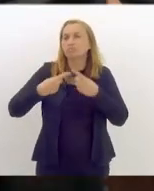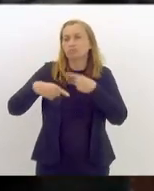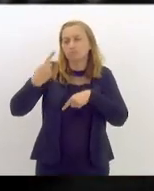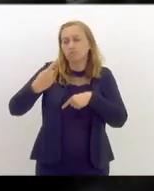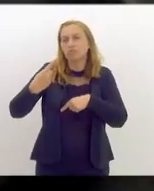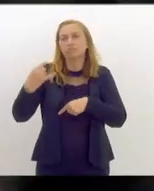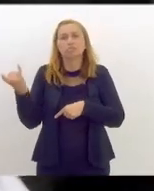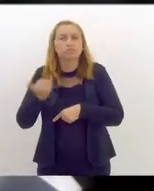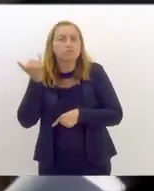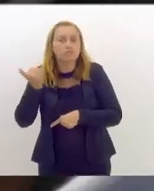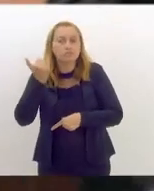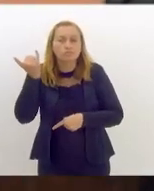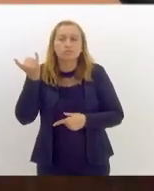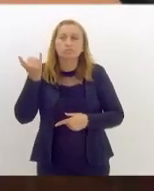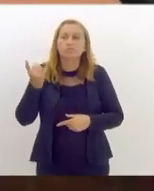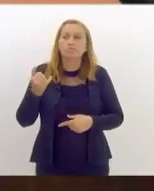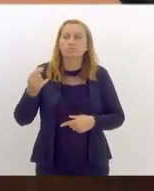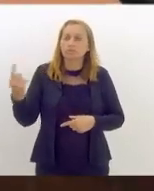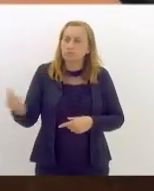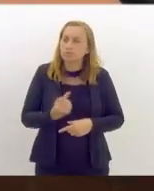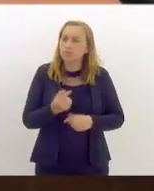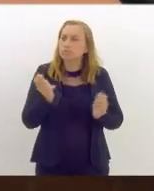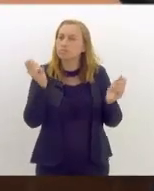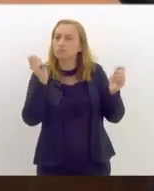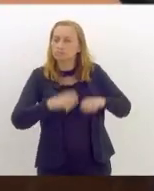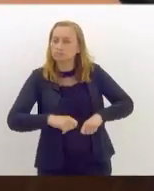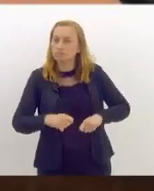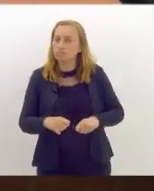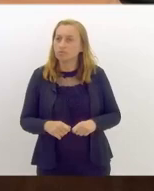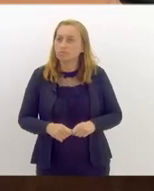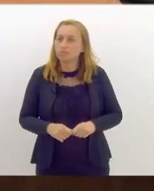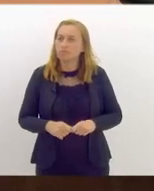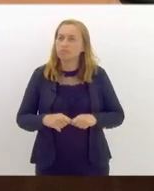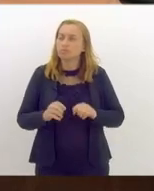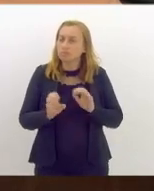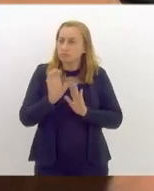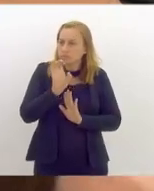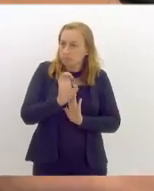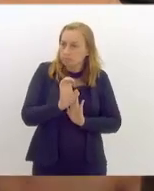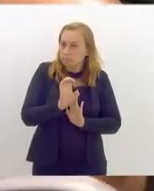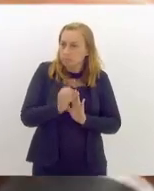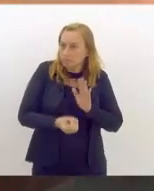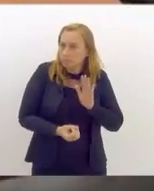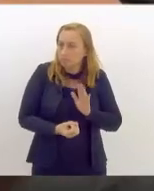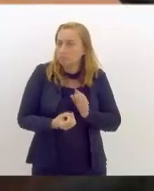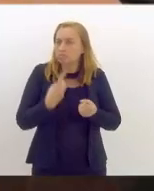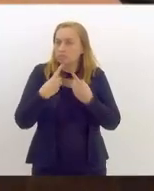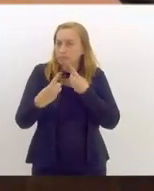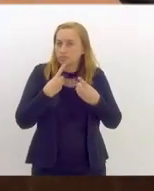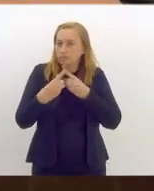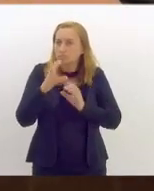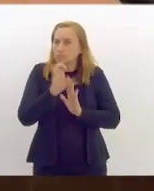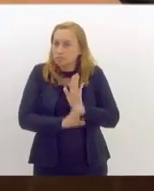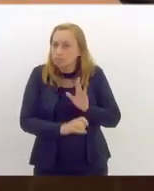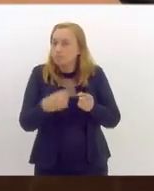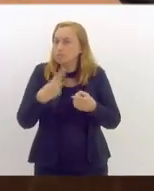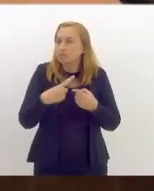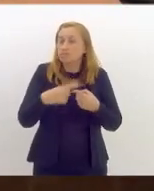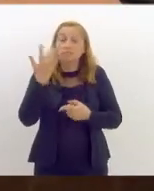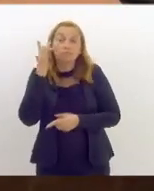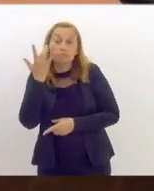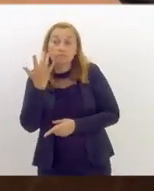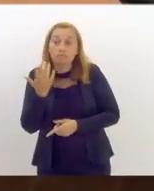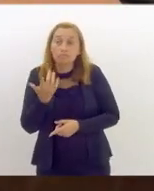nós trouxemos essa possibilidade de emenda de discussão dessas emendas porque a gente achou